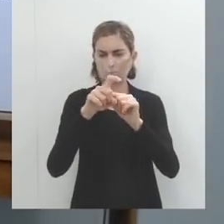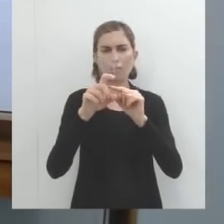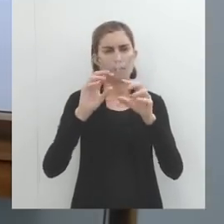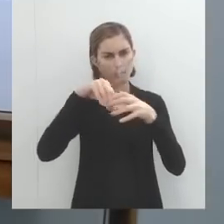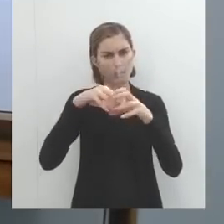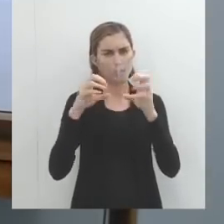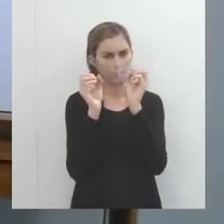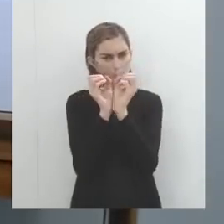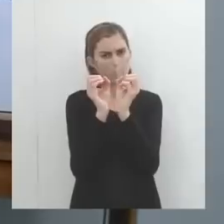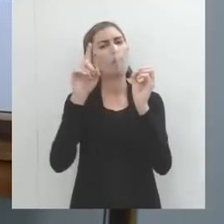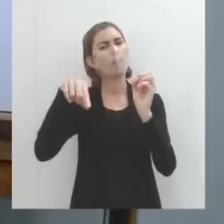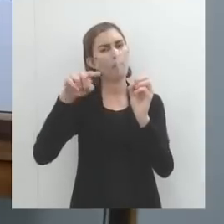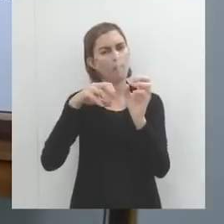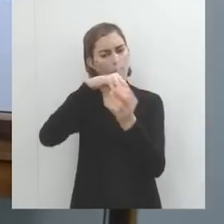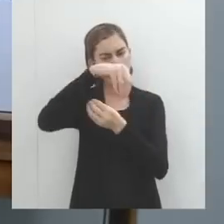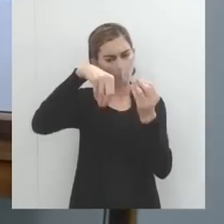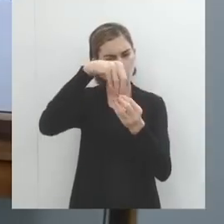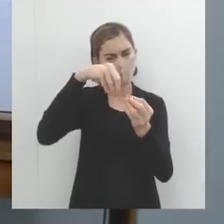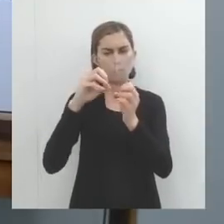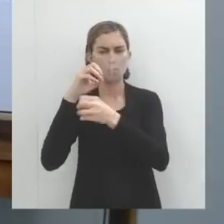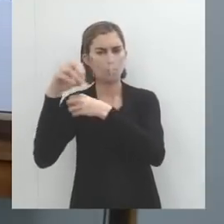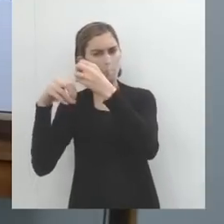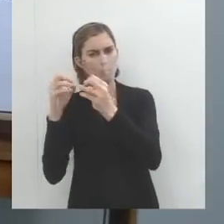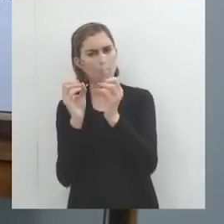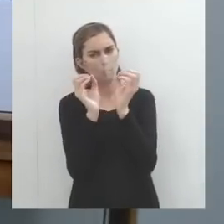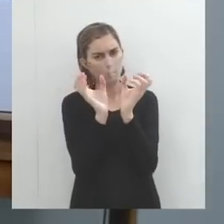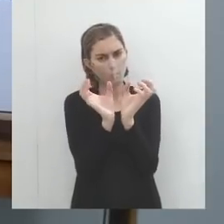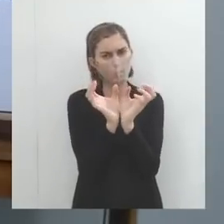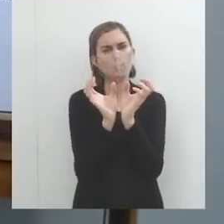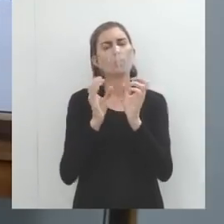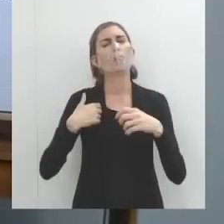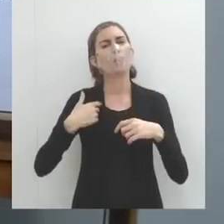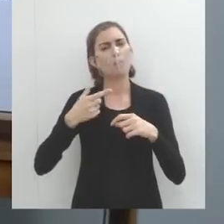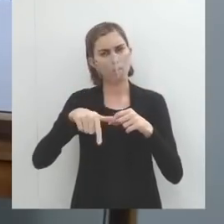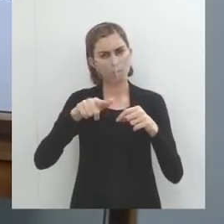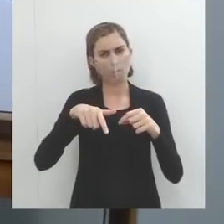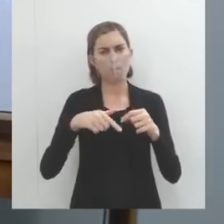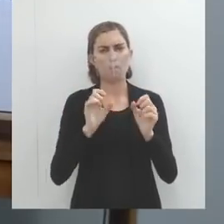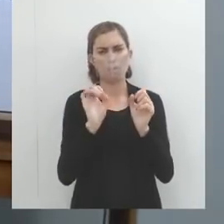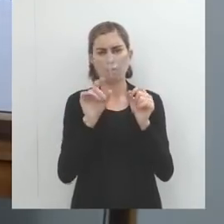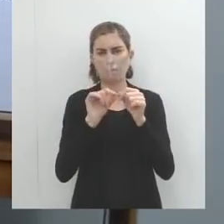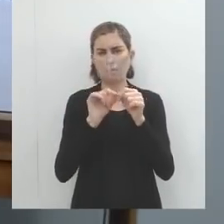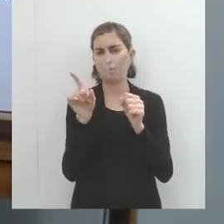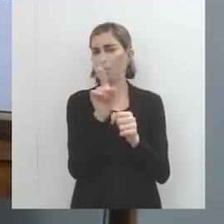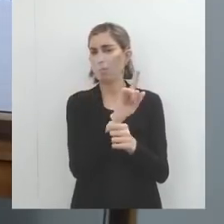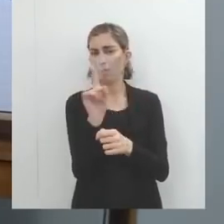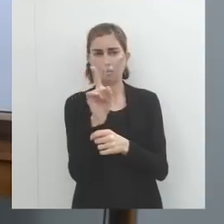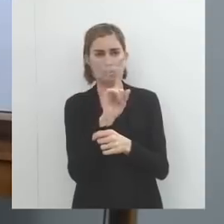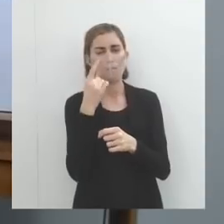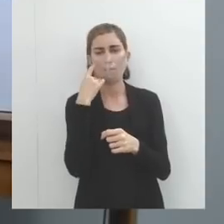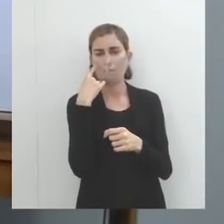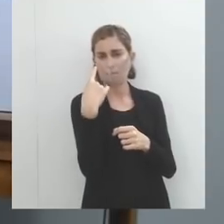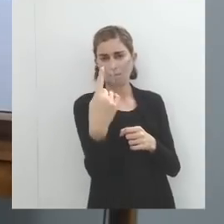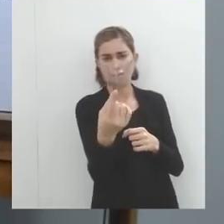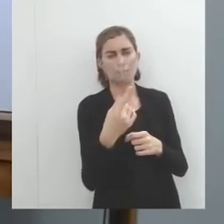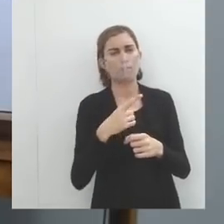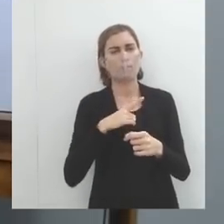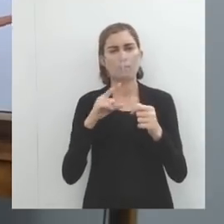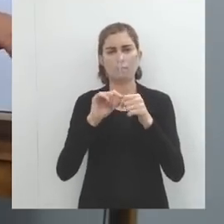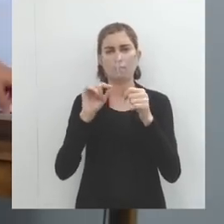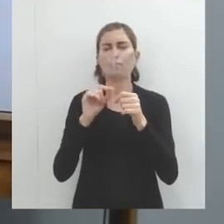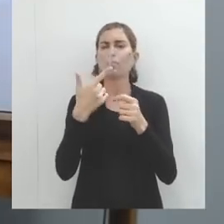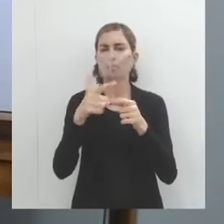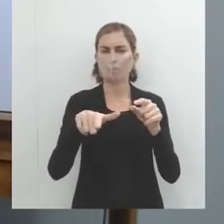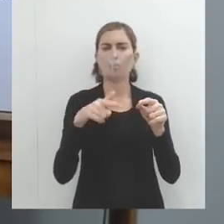dos testículos? Eles são produzidos dentro dos testículos. Ah, e o testículo só faz isso? Não. Lembrem que o testículo, ó, ele